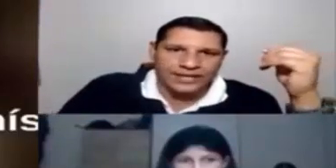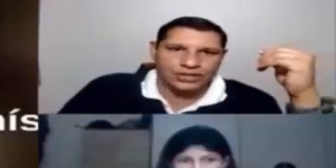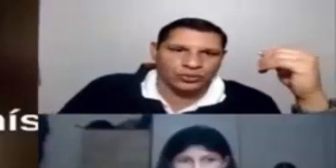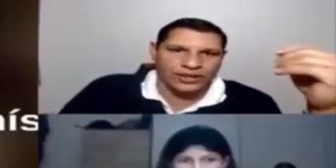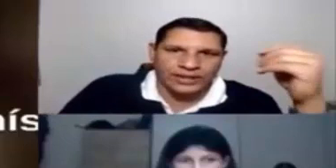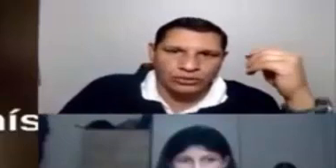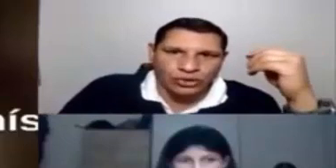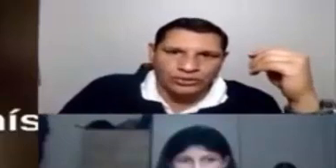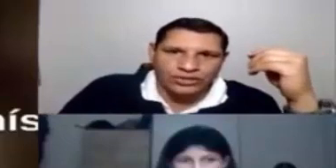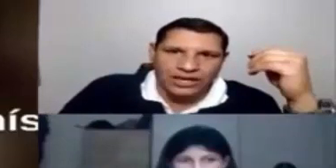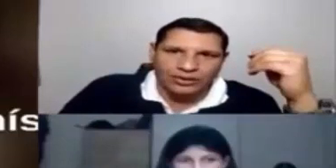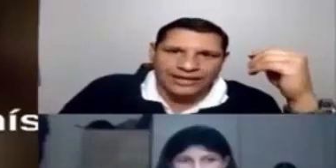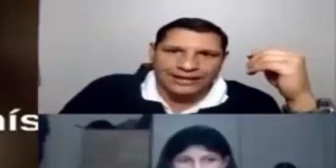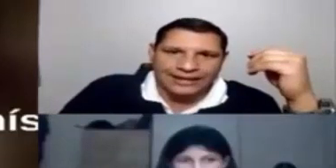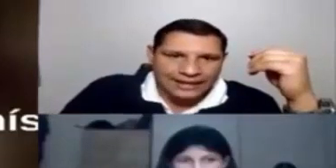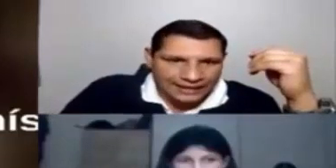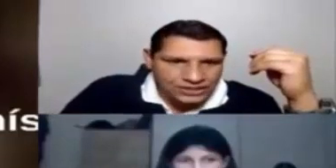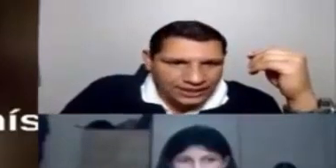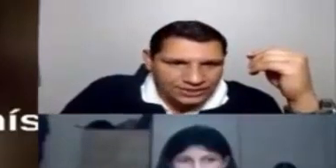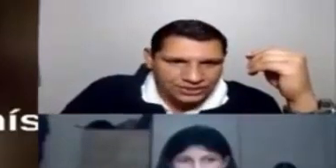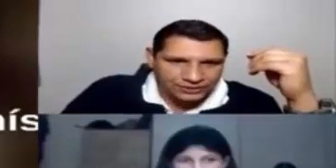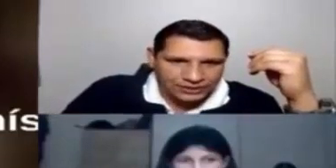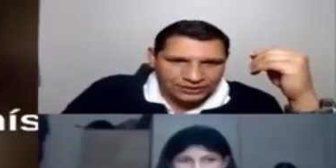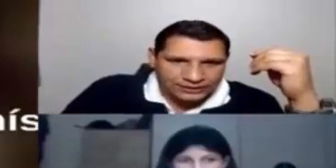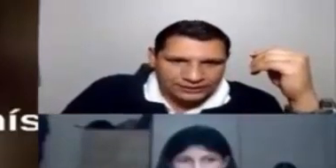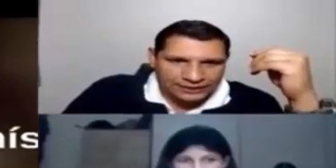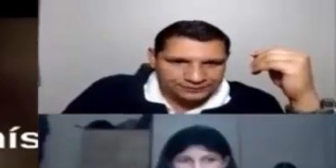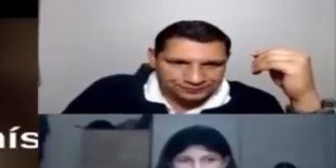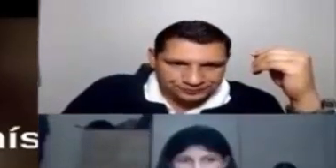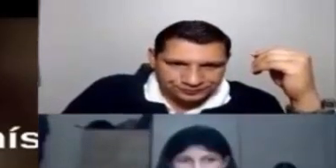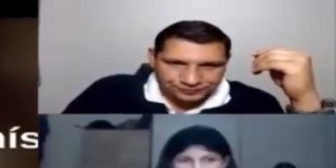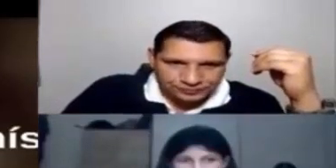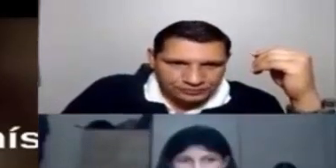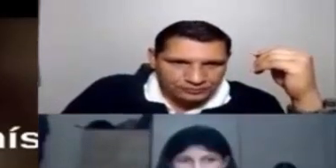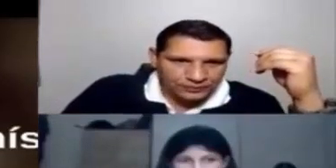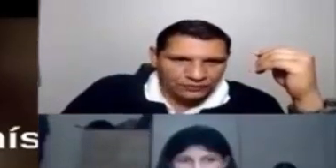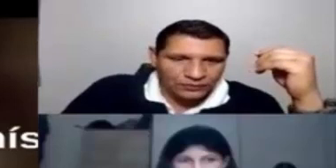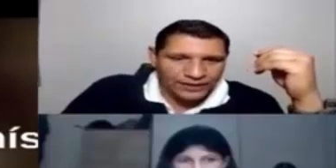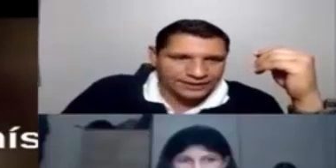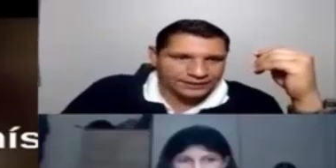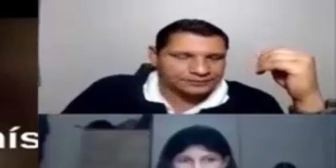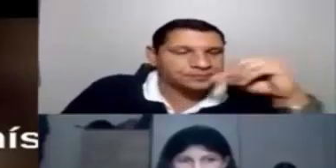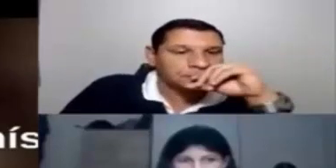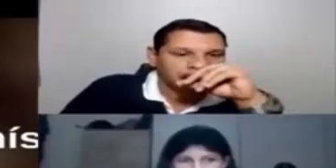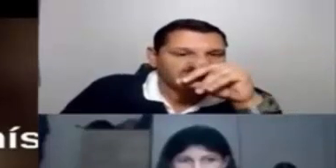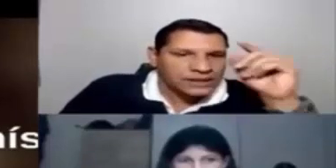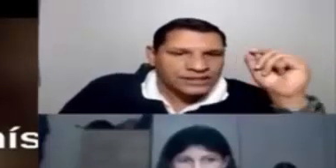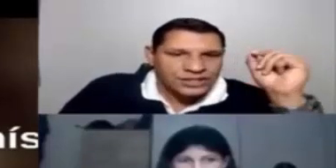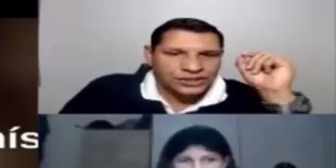contexto. Ergueu os olhos é olhar adiante, né? Vamos ver aqui.